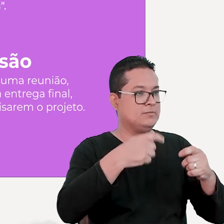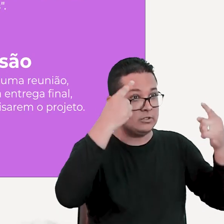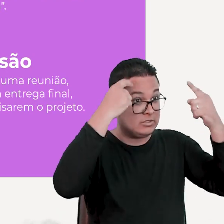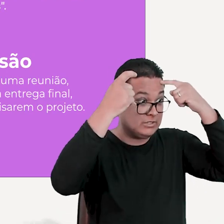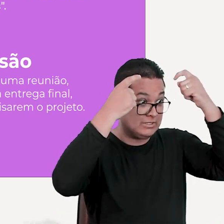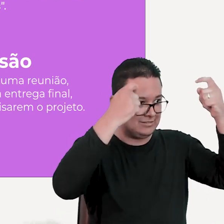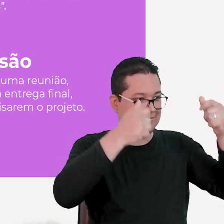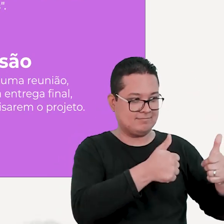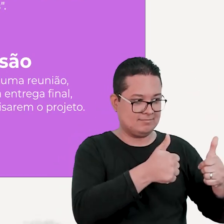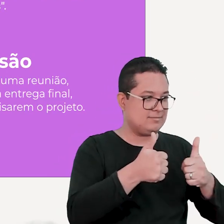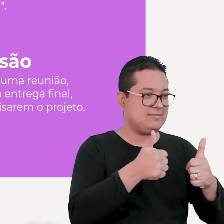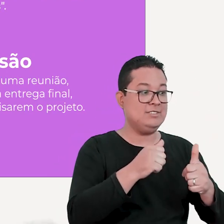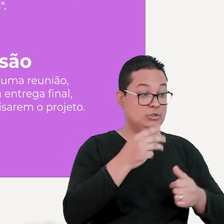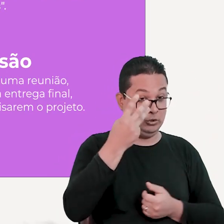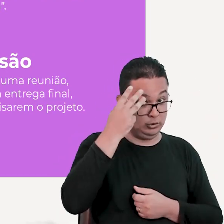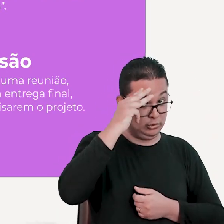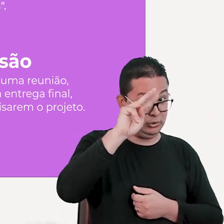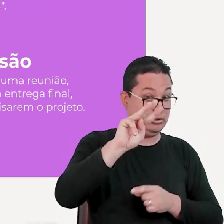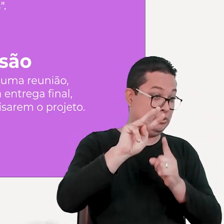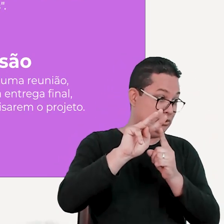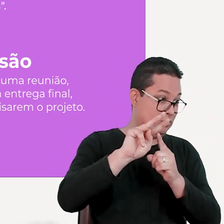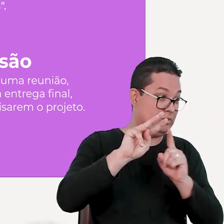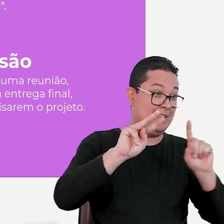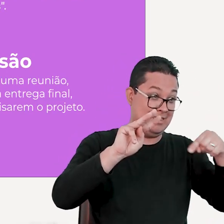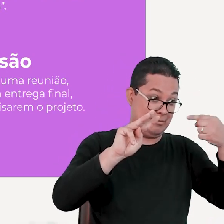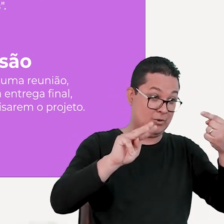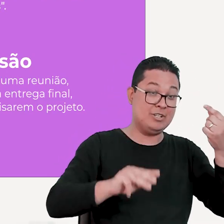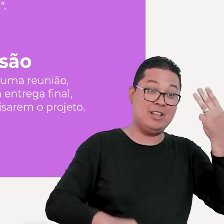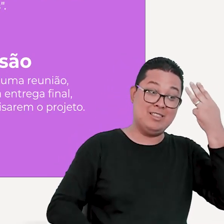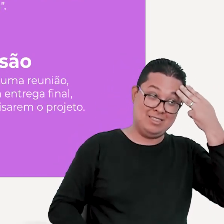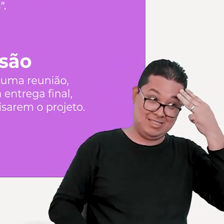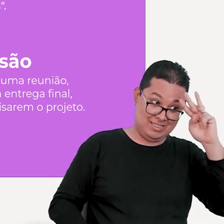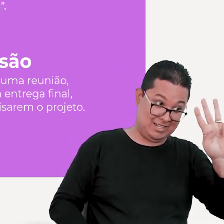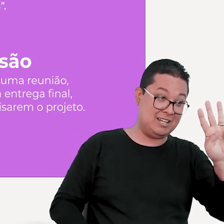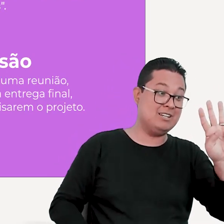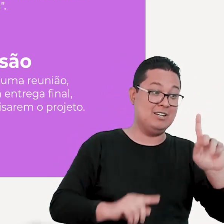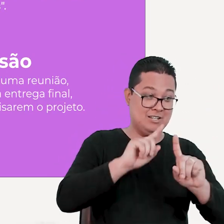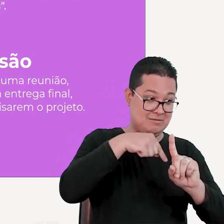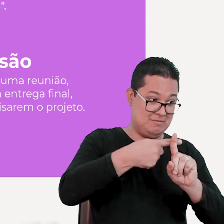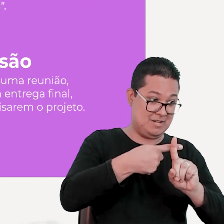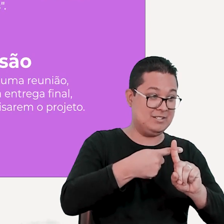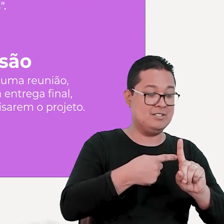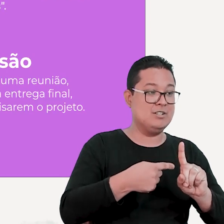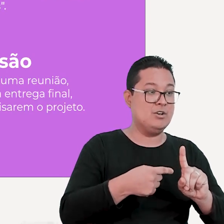em como vai ser essa tela. Um exemplo. Mais 3 dias a gente vai usar para fazer